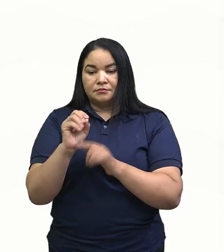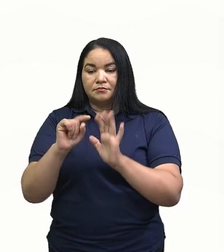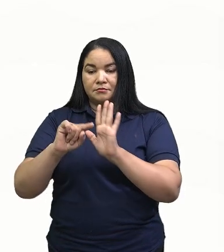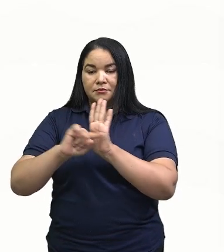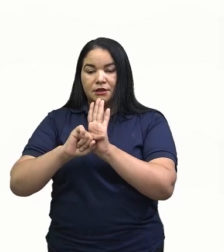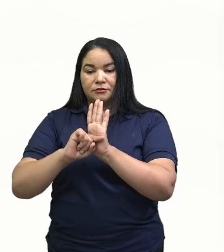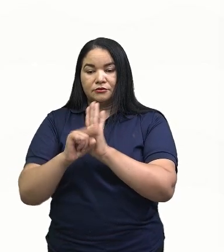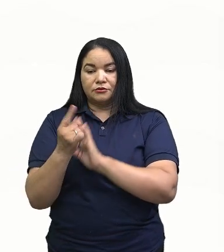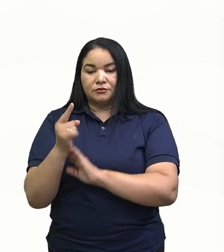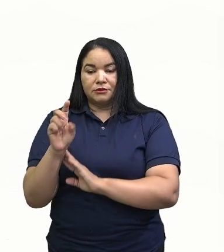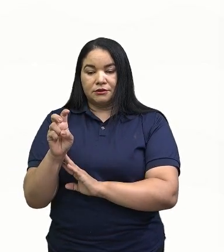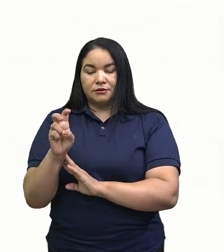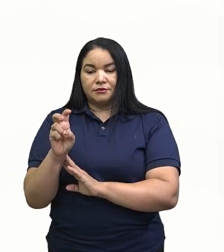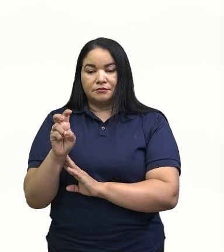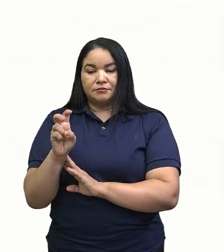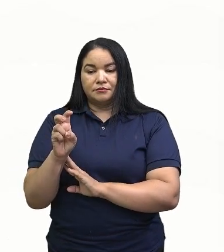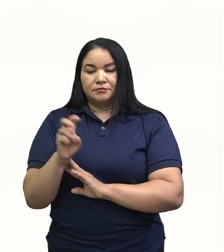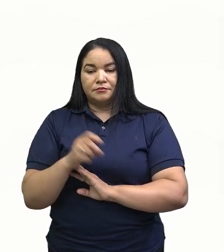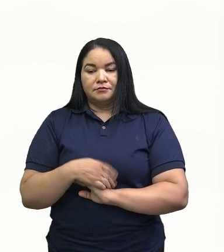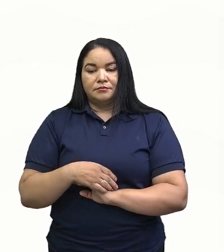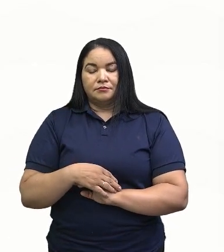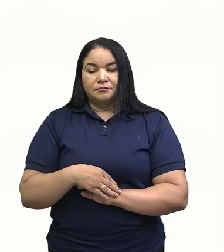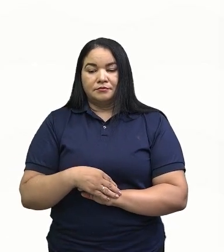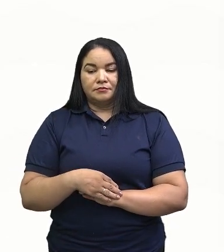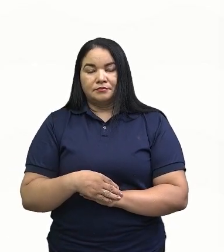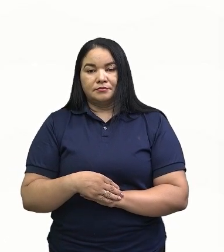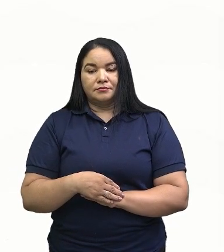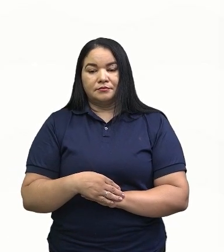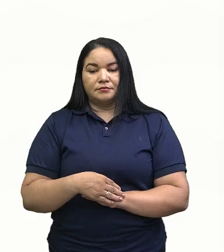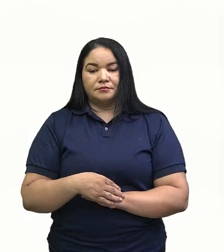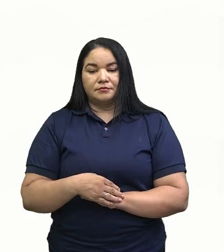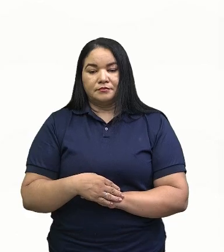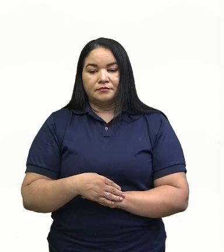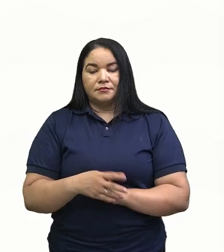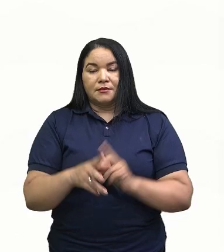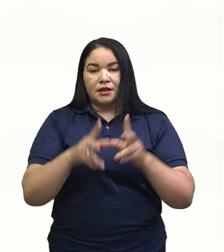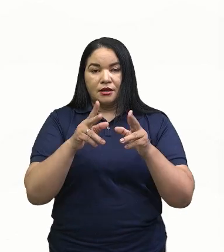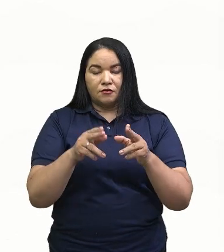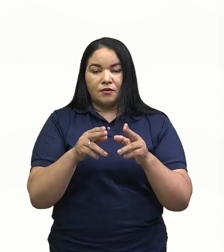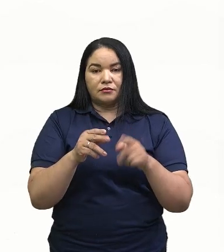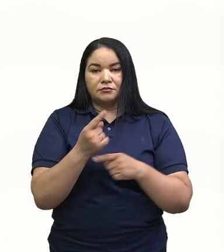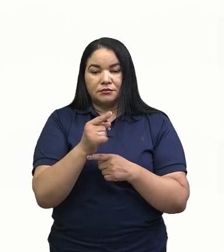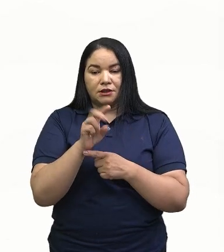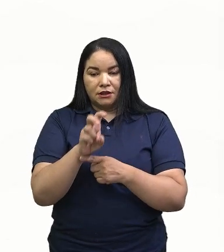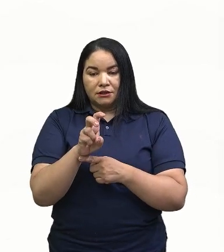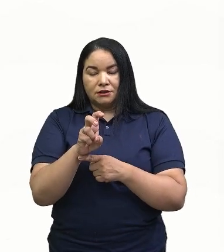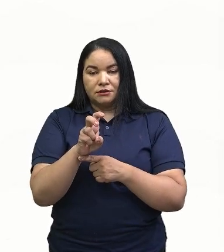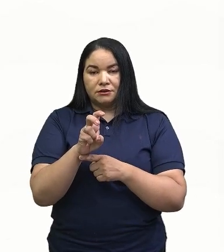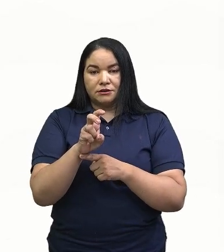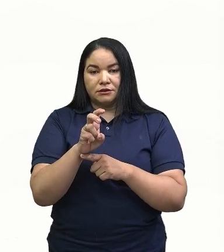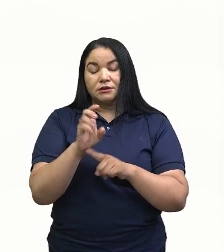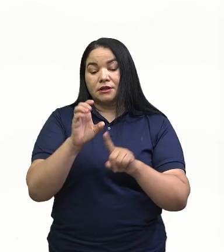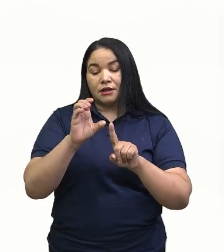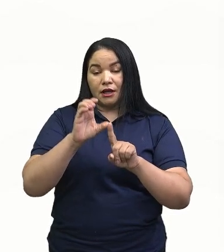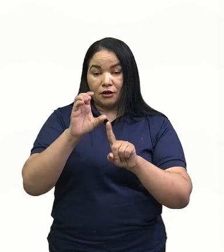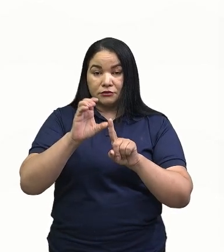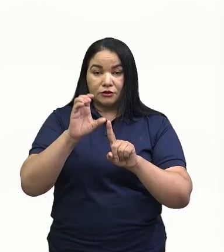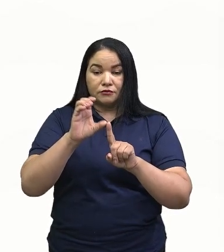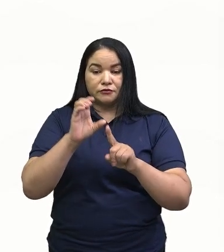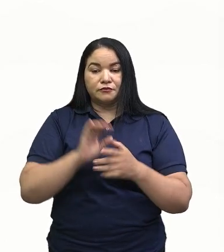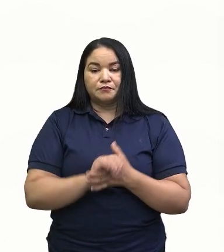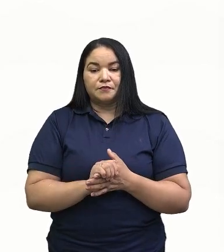menos 15, que equivale a 15 graus Celsius. Aí você